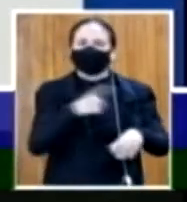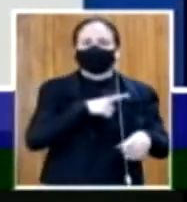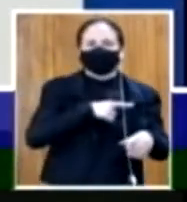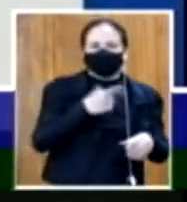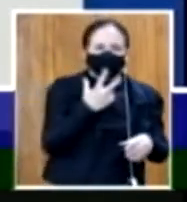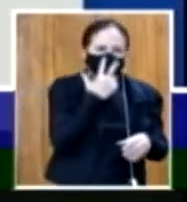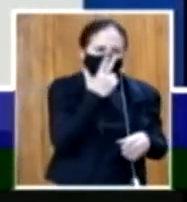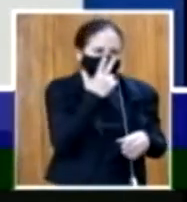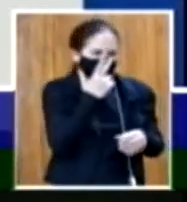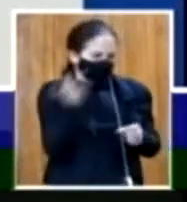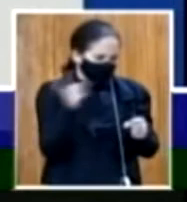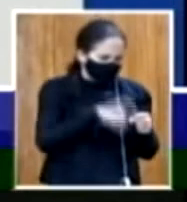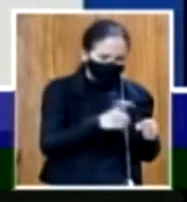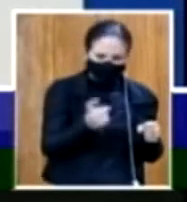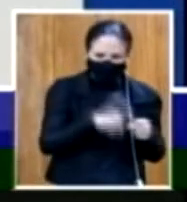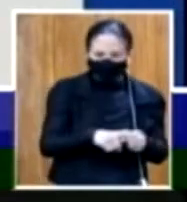isso é flagrante para todos.